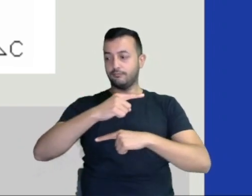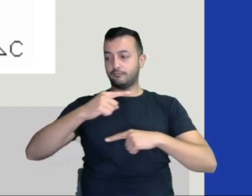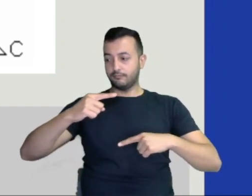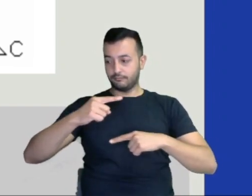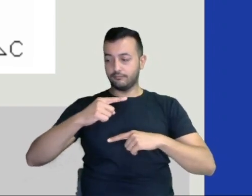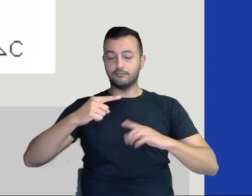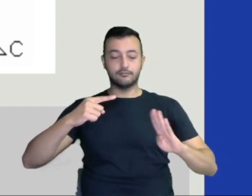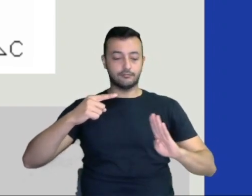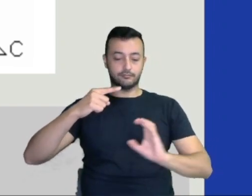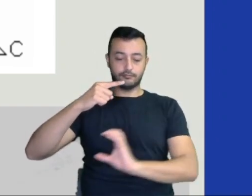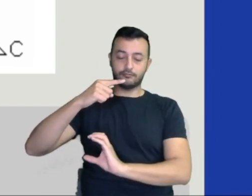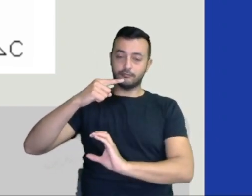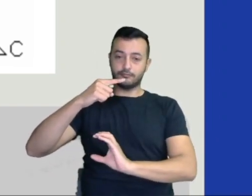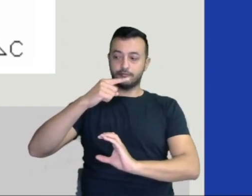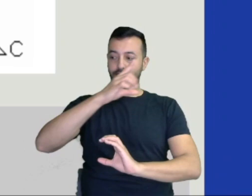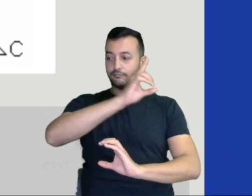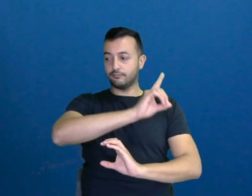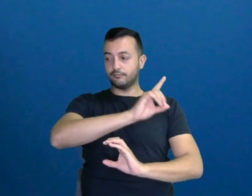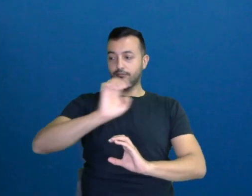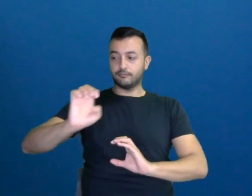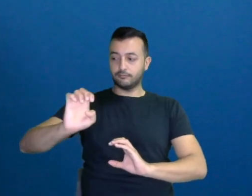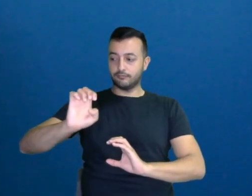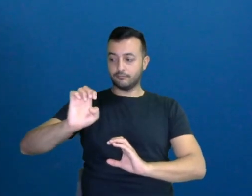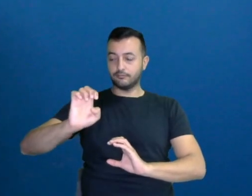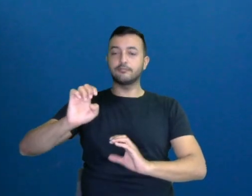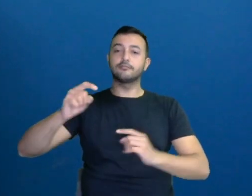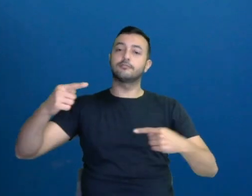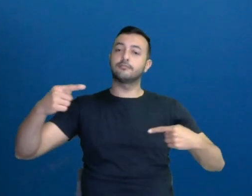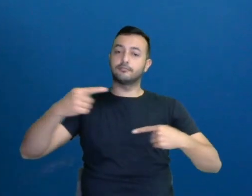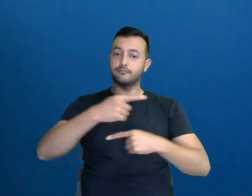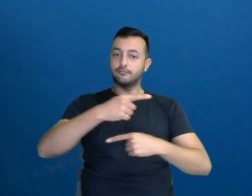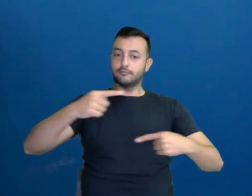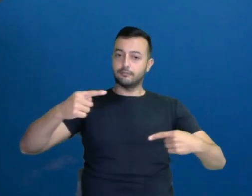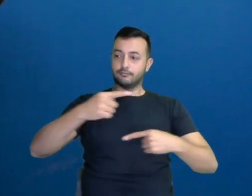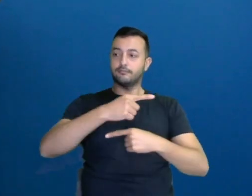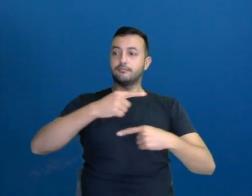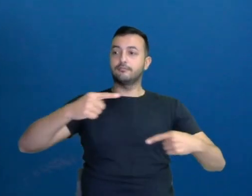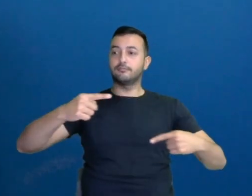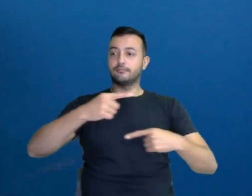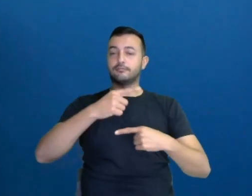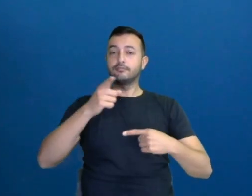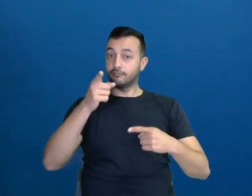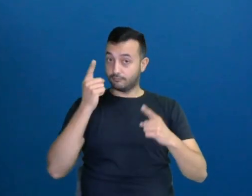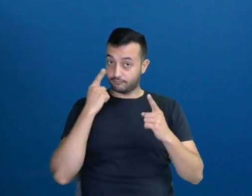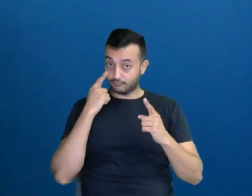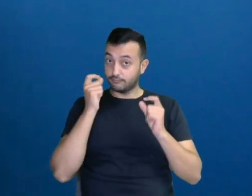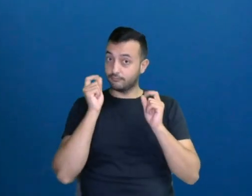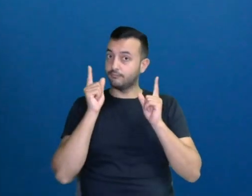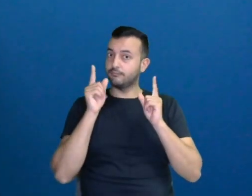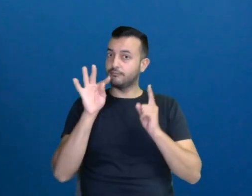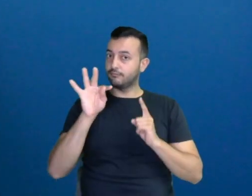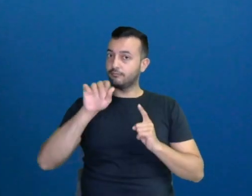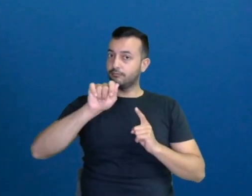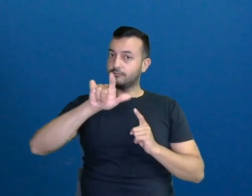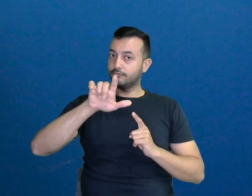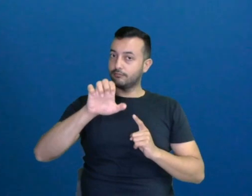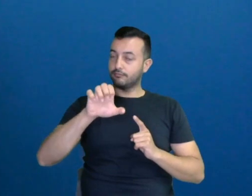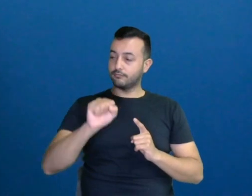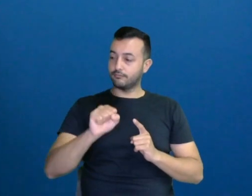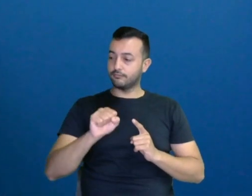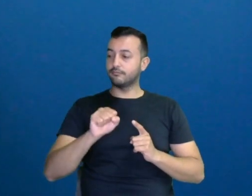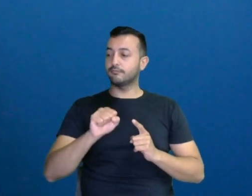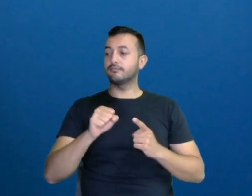aqui, segmentos BC e DE são paralelos. Então, já se liga aí, ó, no teorema de Tales.